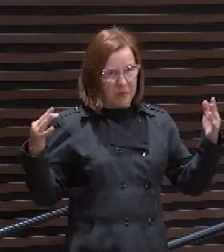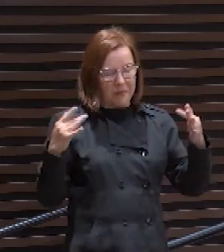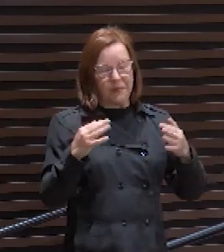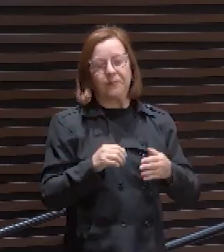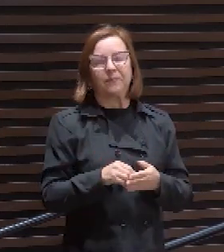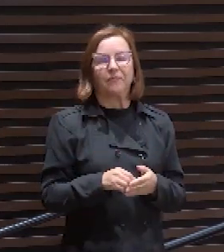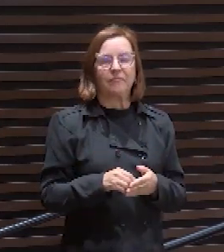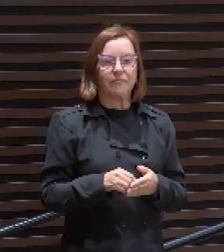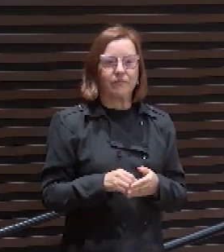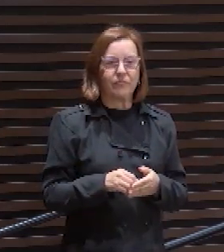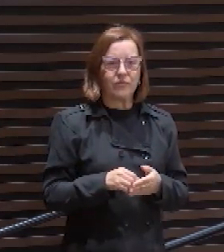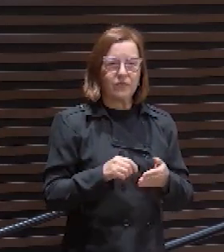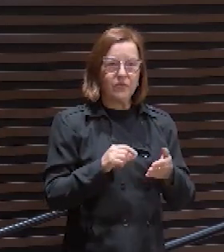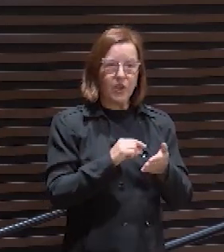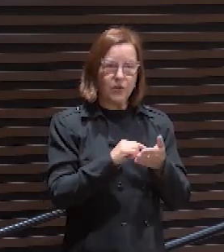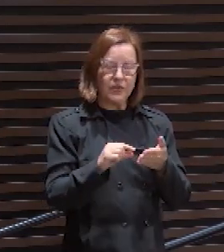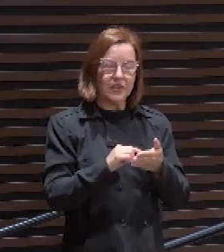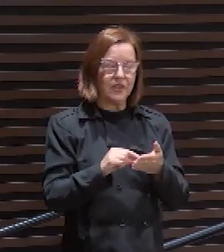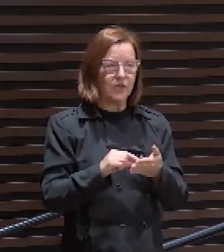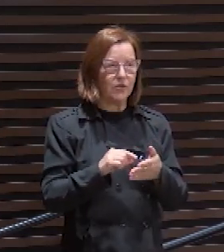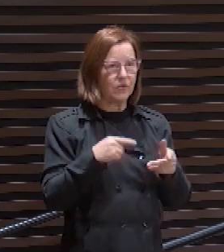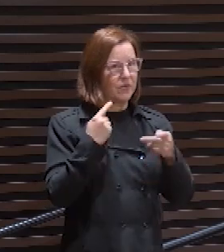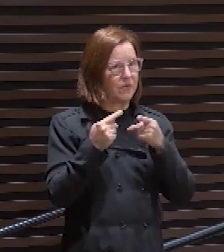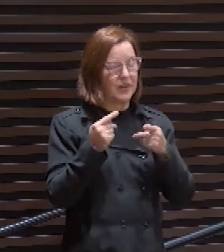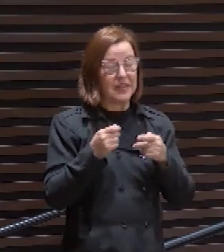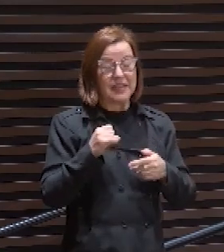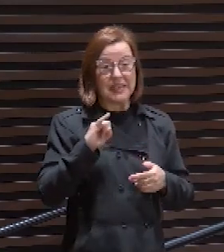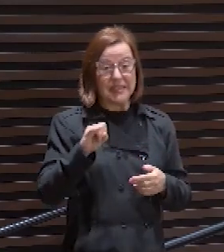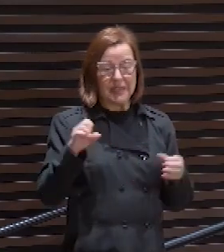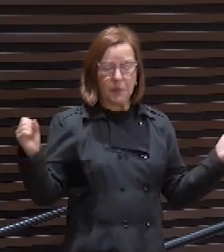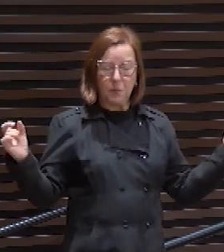não mencionam se a multidão era formada